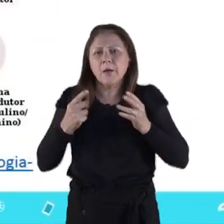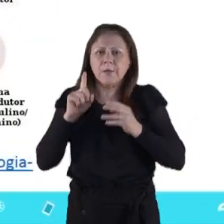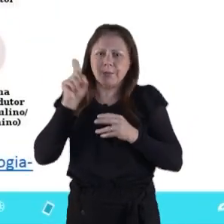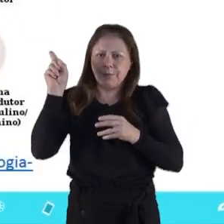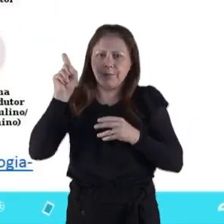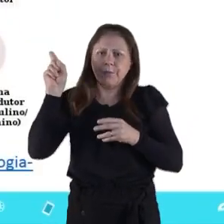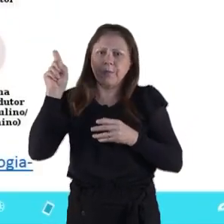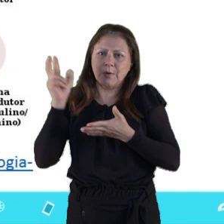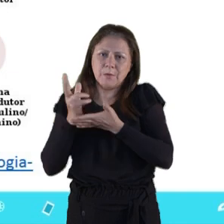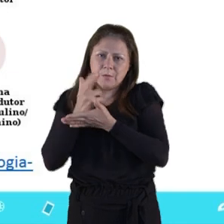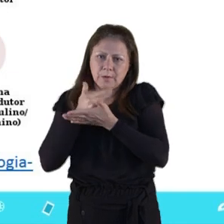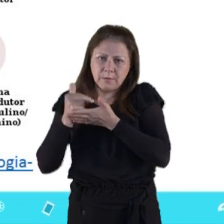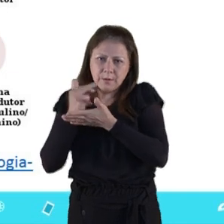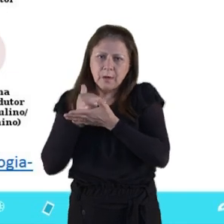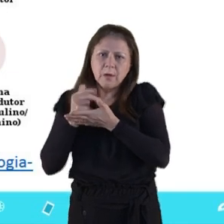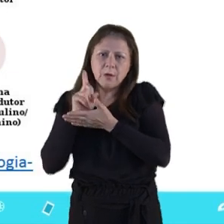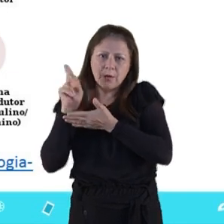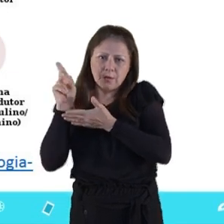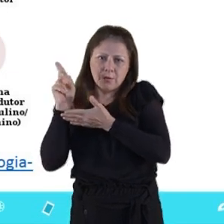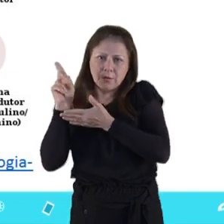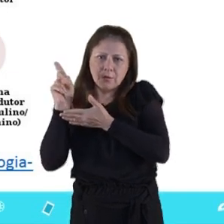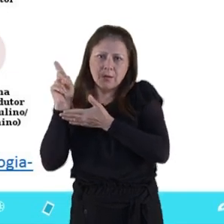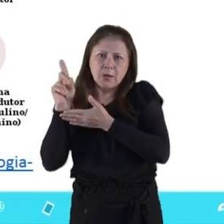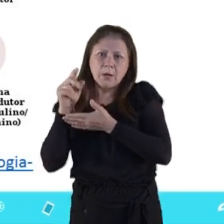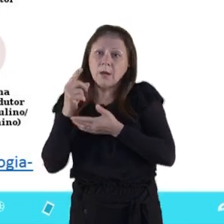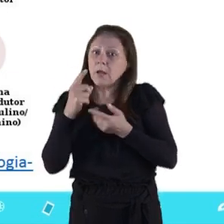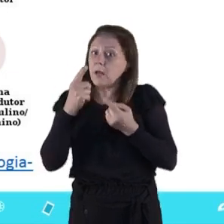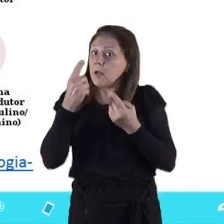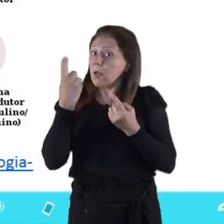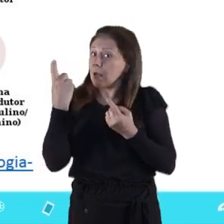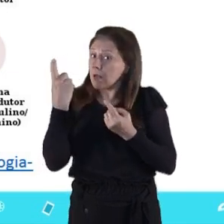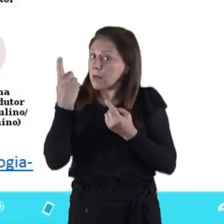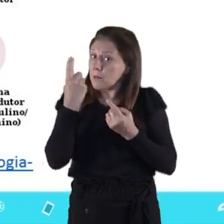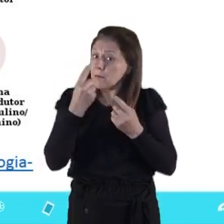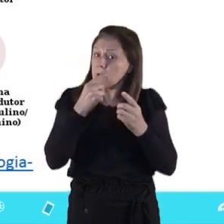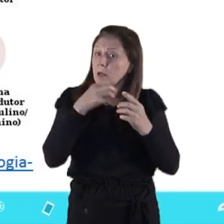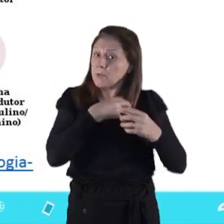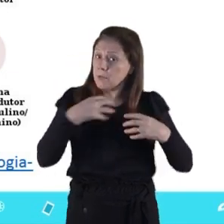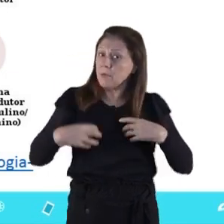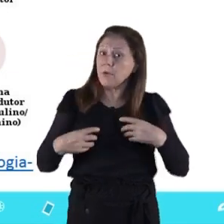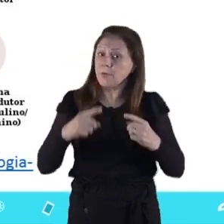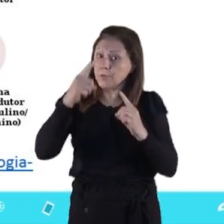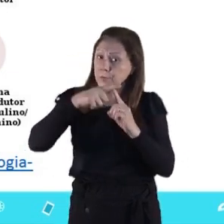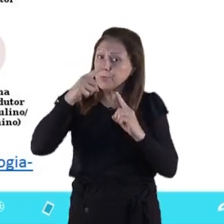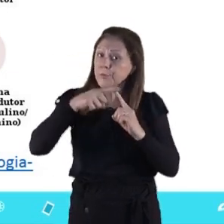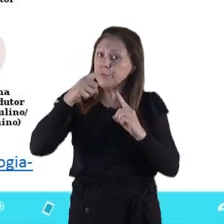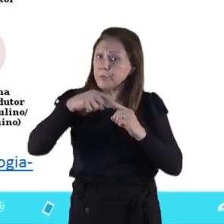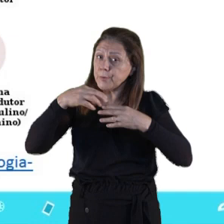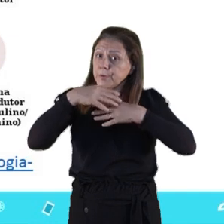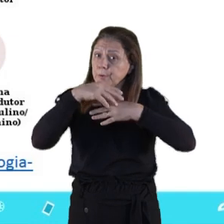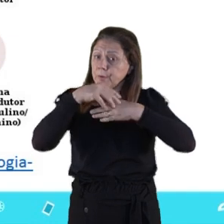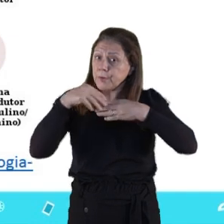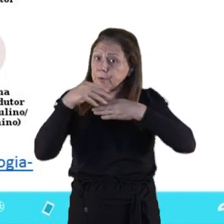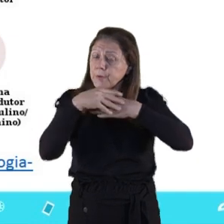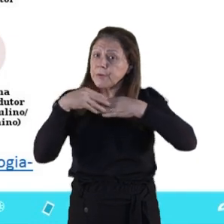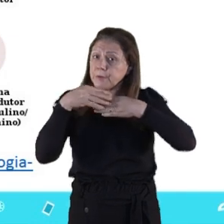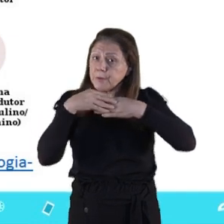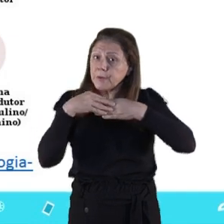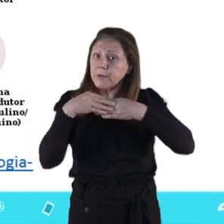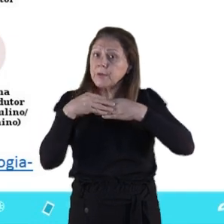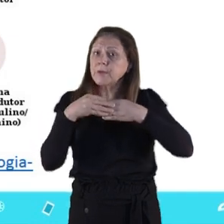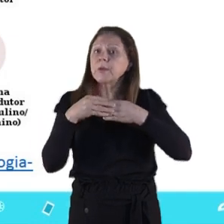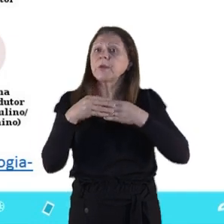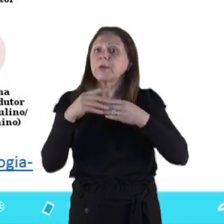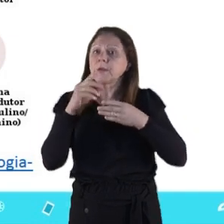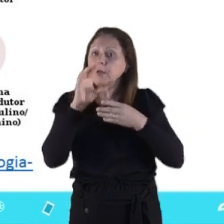uma imagem dos nossos órgãos. Cada órgão vai ser formado por um tipo de tecido e cada tecido vai ser formado por um tipo de célula. Lembra que a gente está